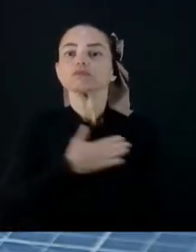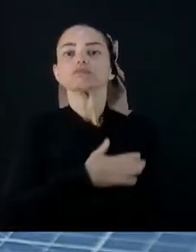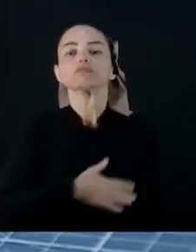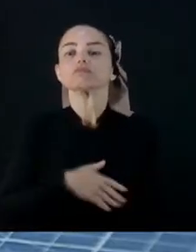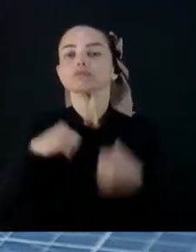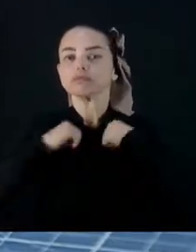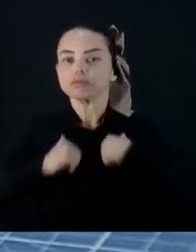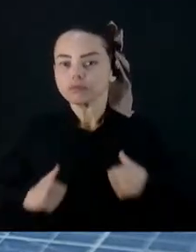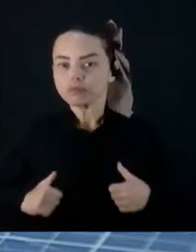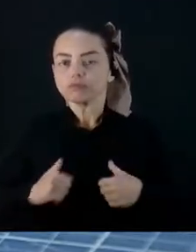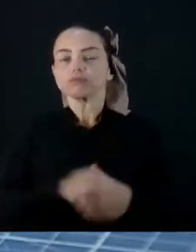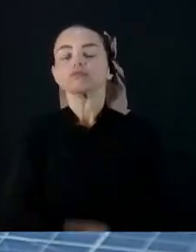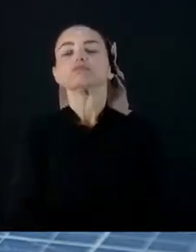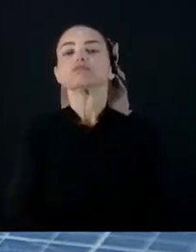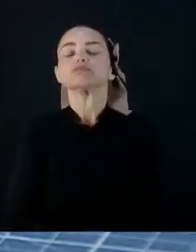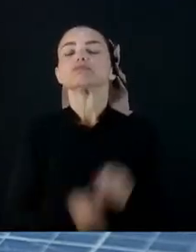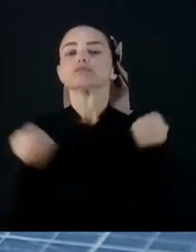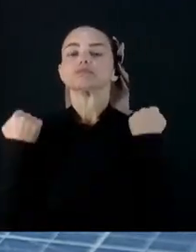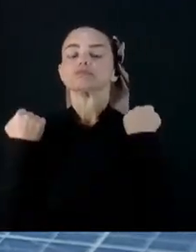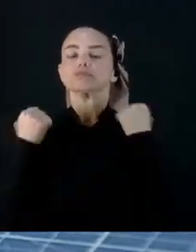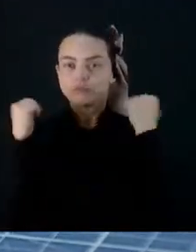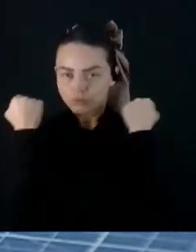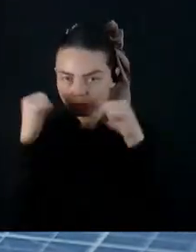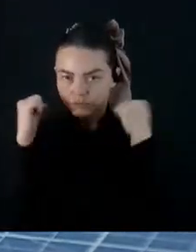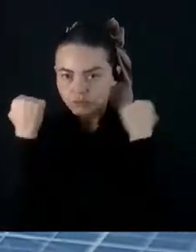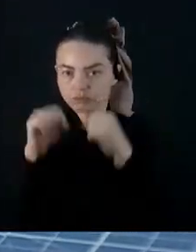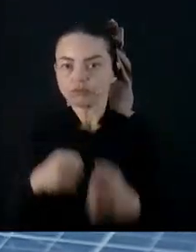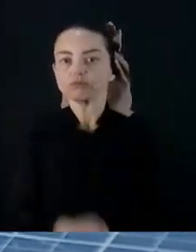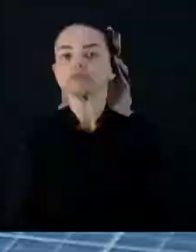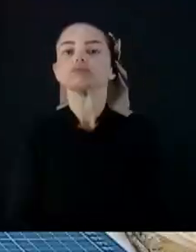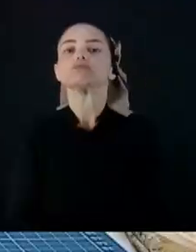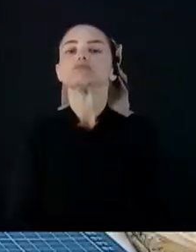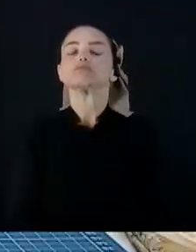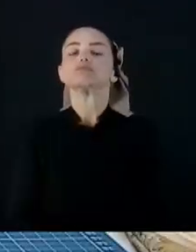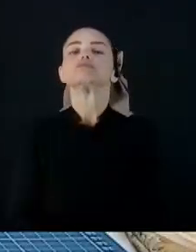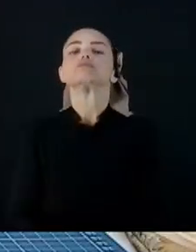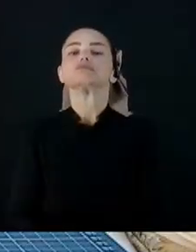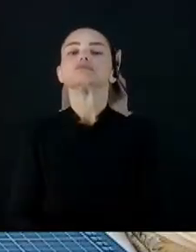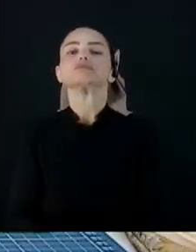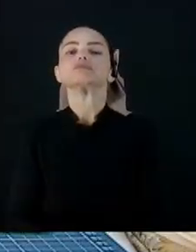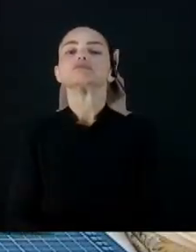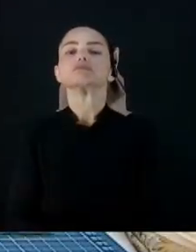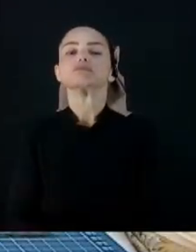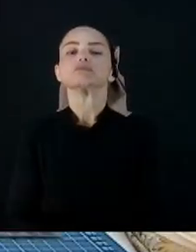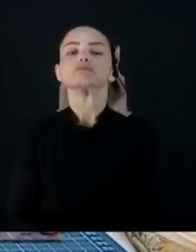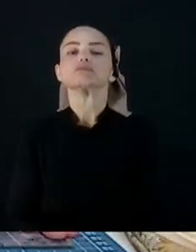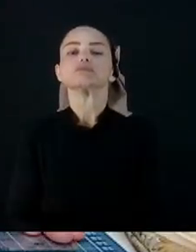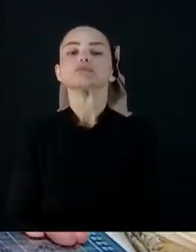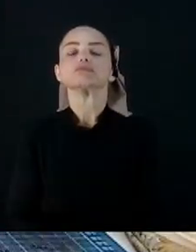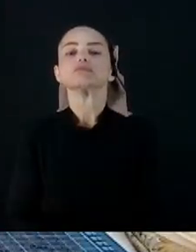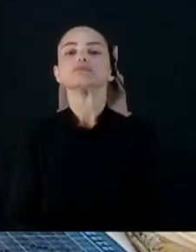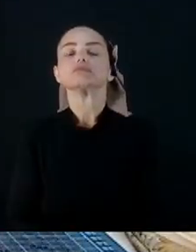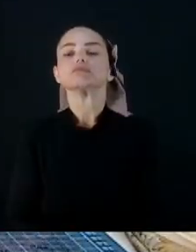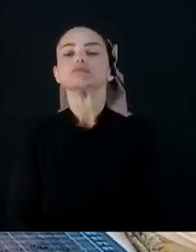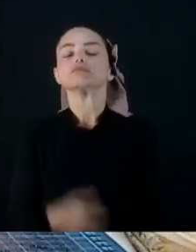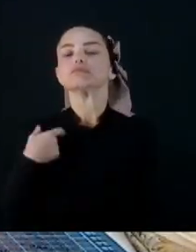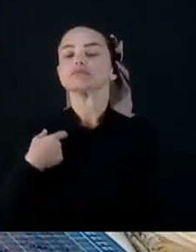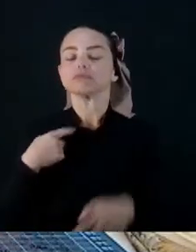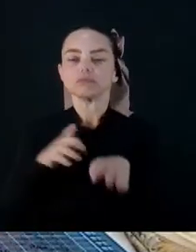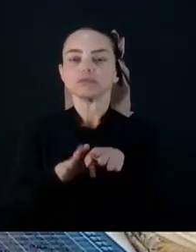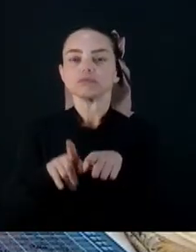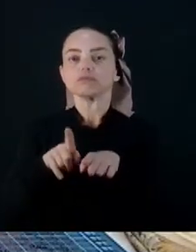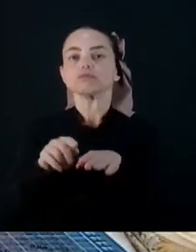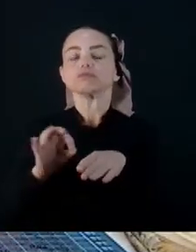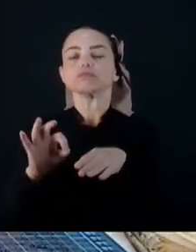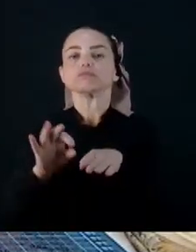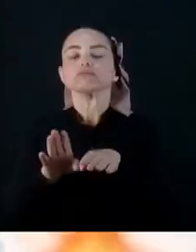pra academia, né? Pra ir pra ginástica. Fica mais funcional também, né? E aí é só costurar em cima desse risco, tá? De